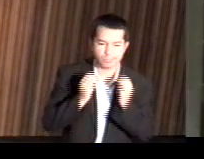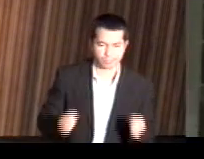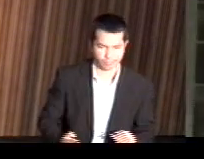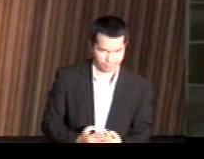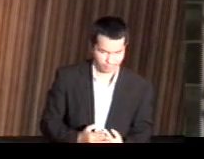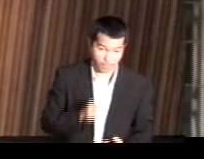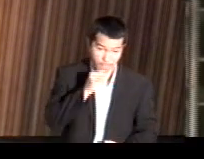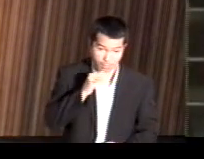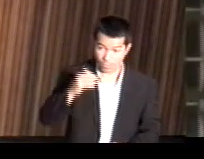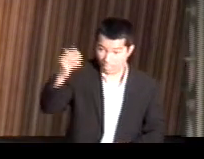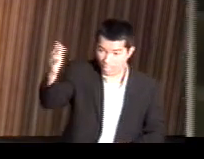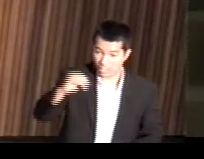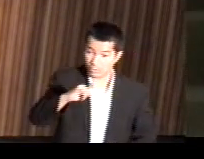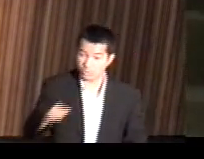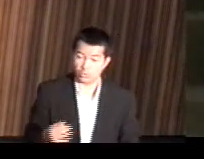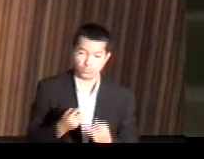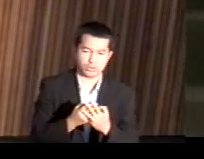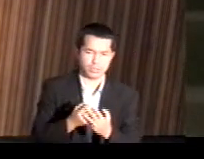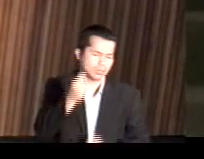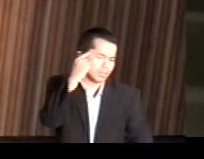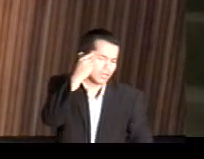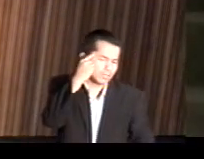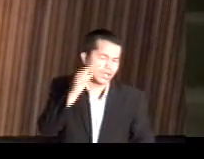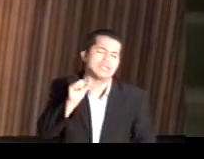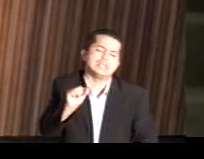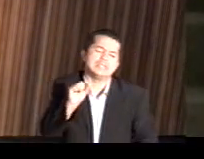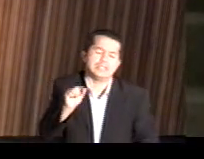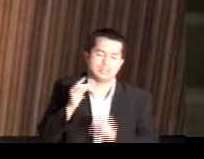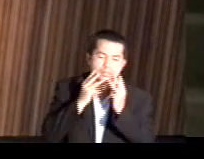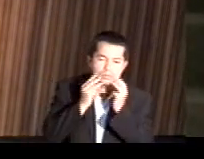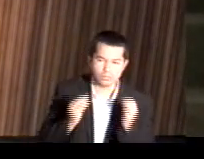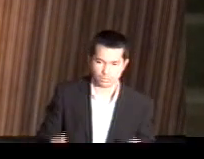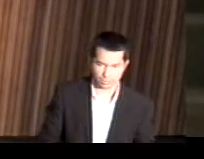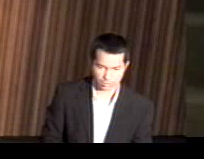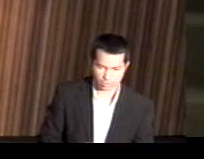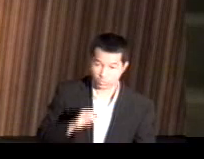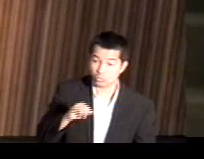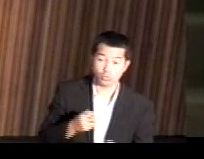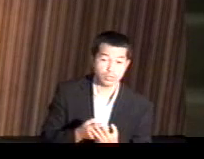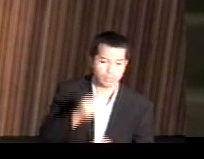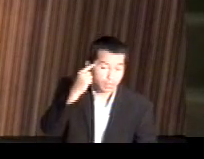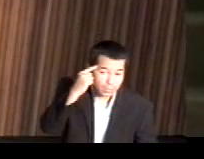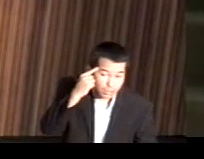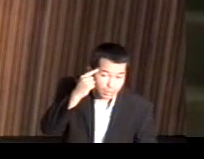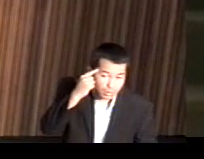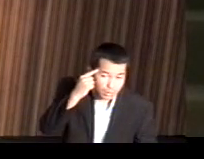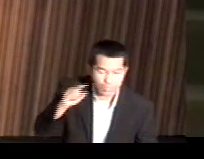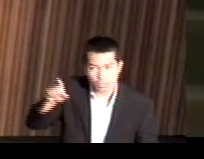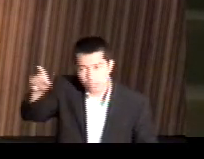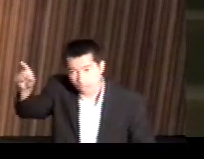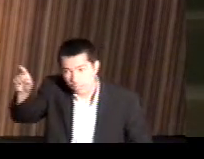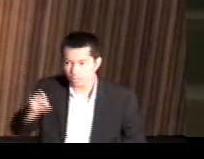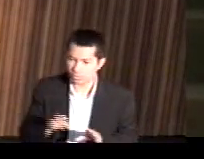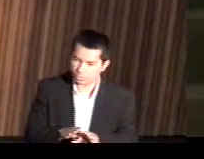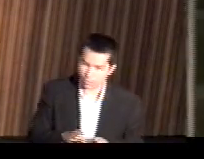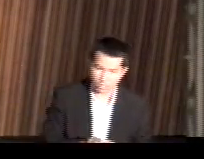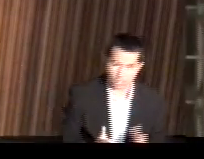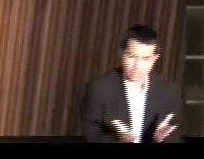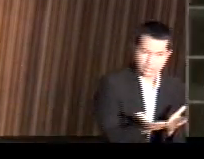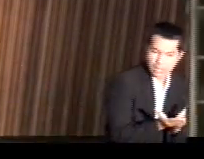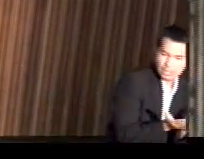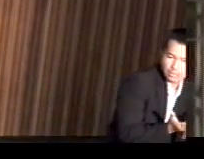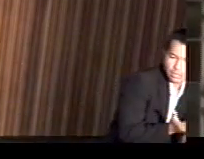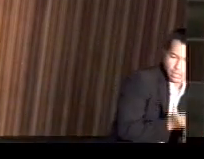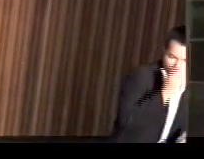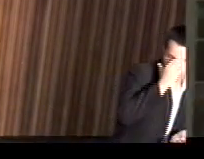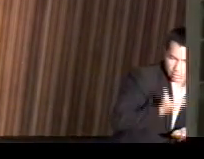judaísmo quanto dentro do cristianismo a respeito de Melquisedeque. Alguns acreditam que